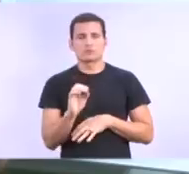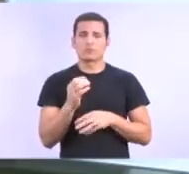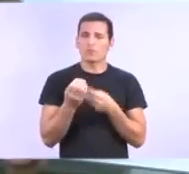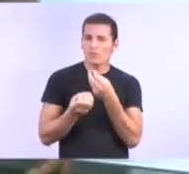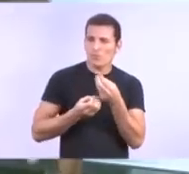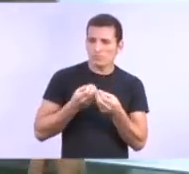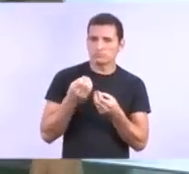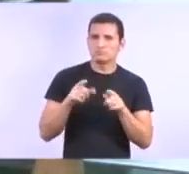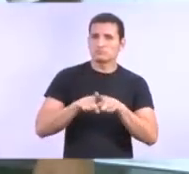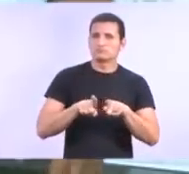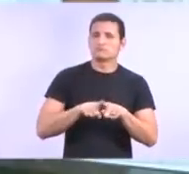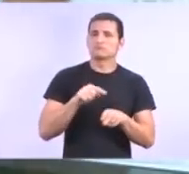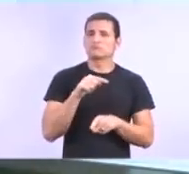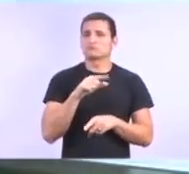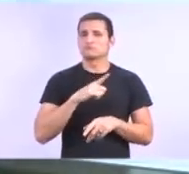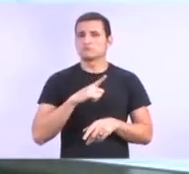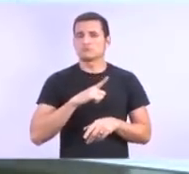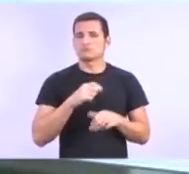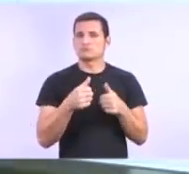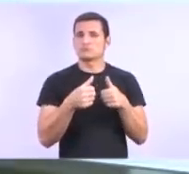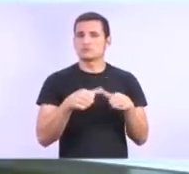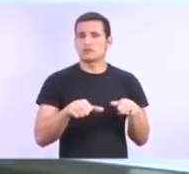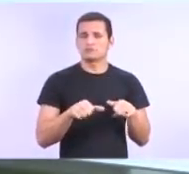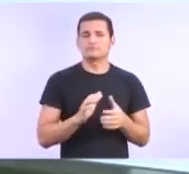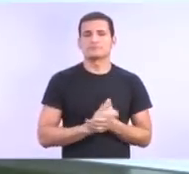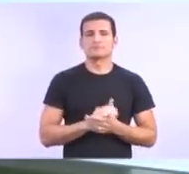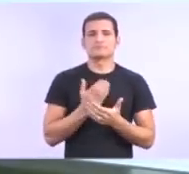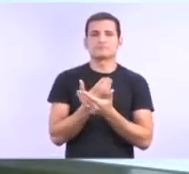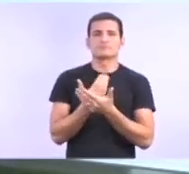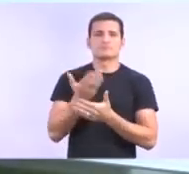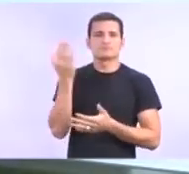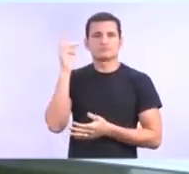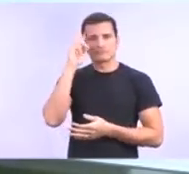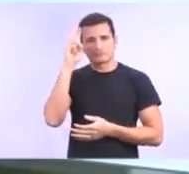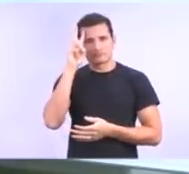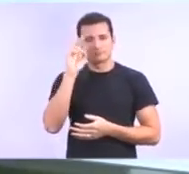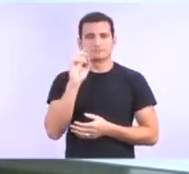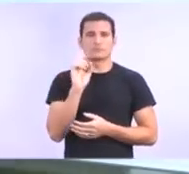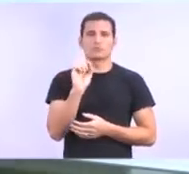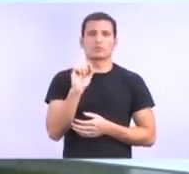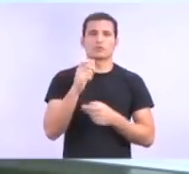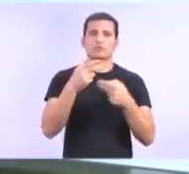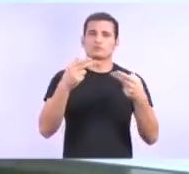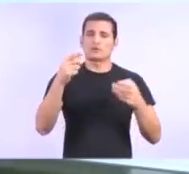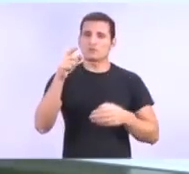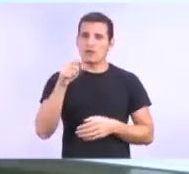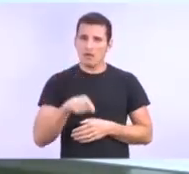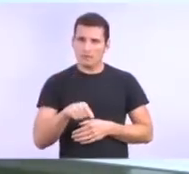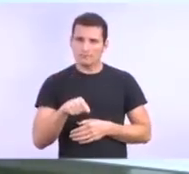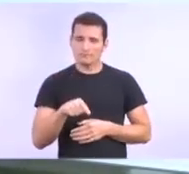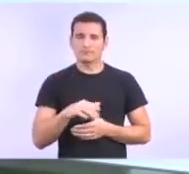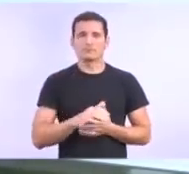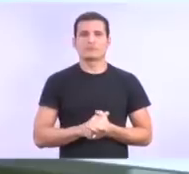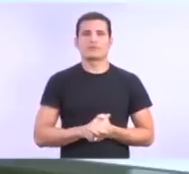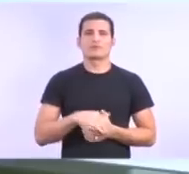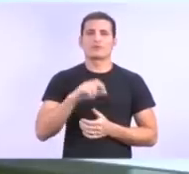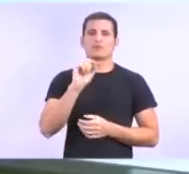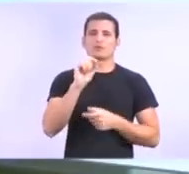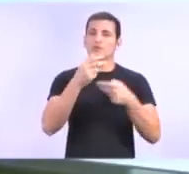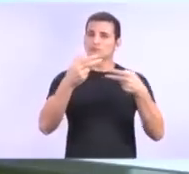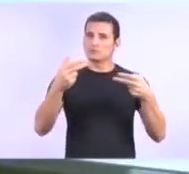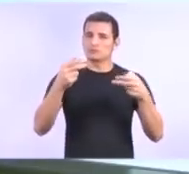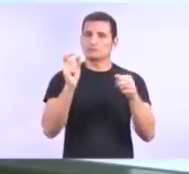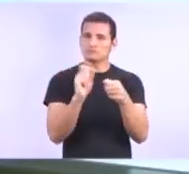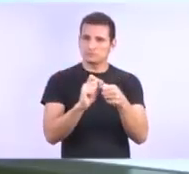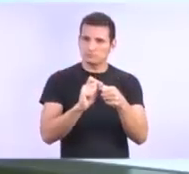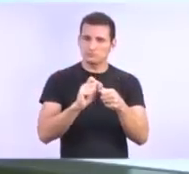olha, o que o objeto é? Define as características. O que o objeto faz? Define o